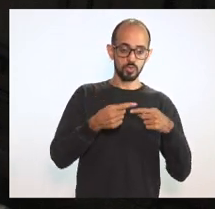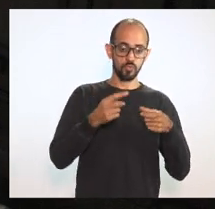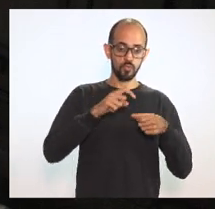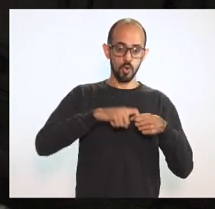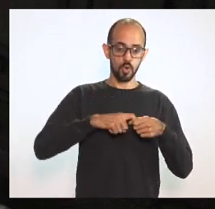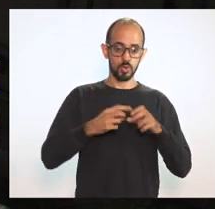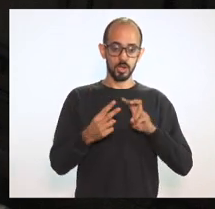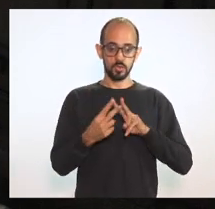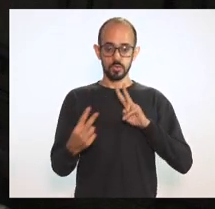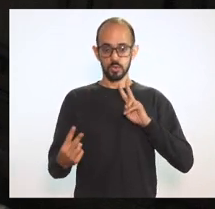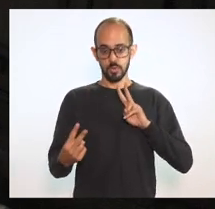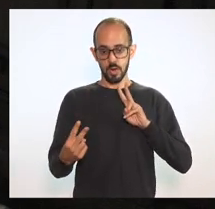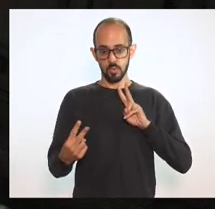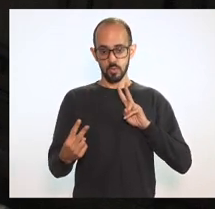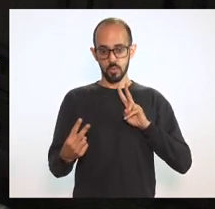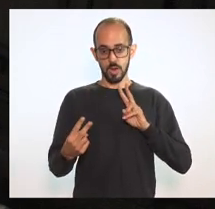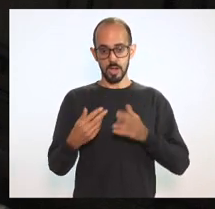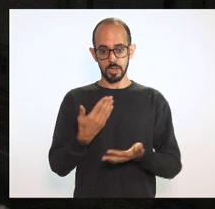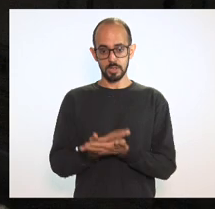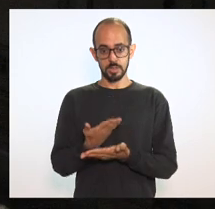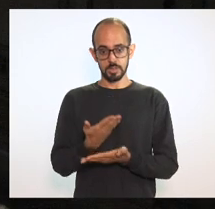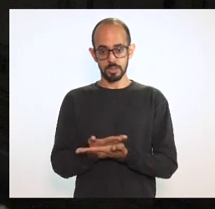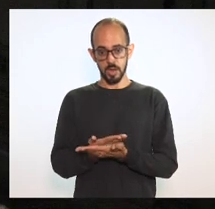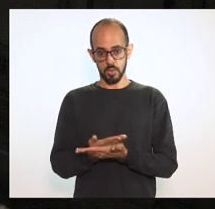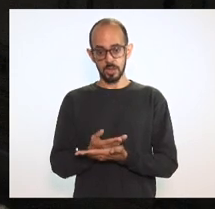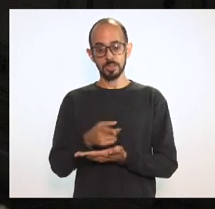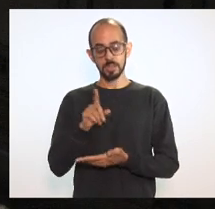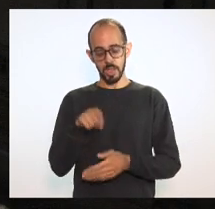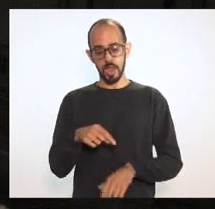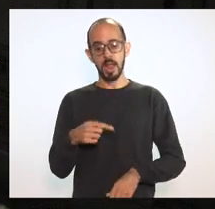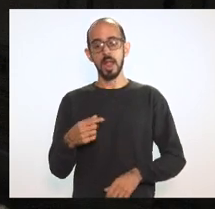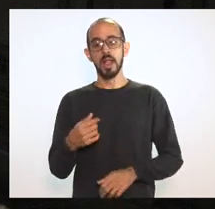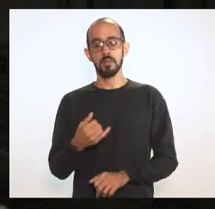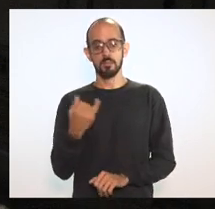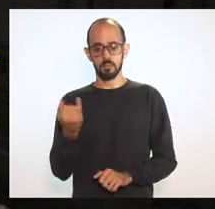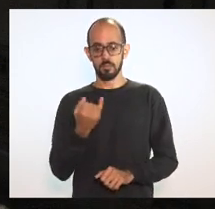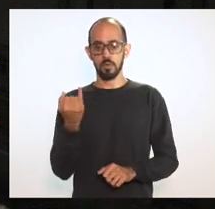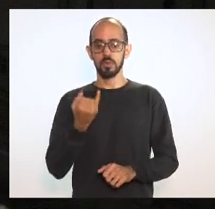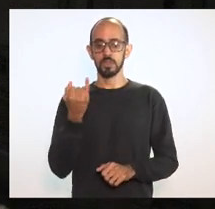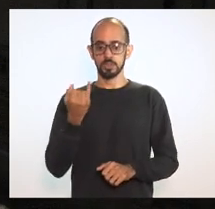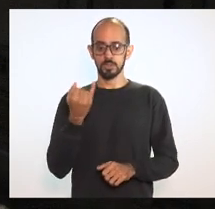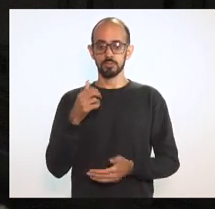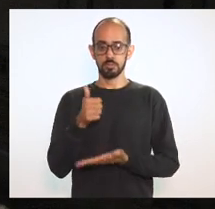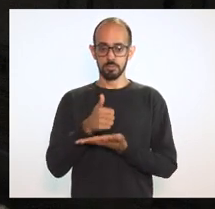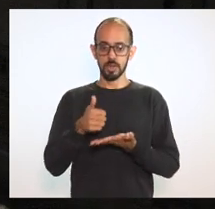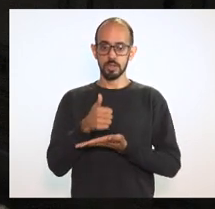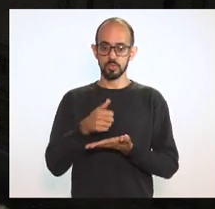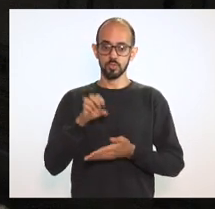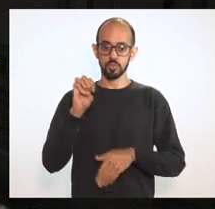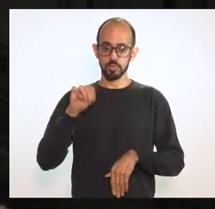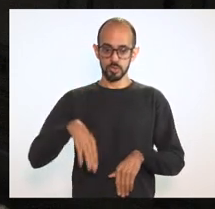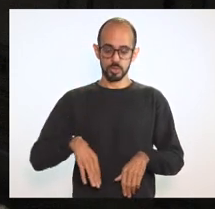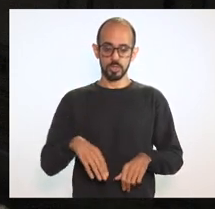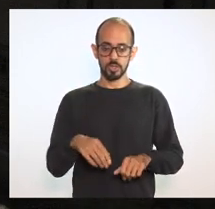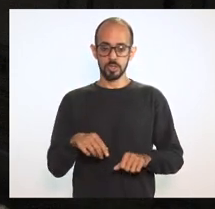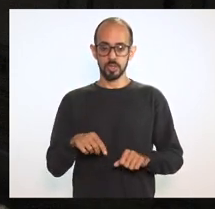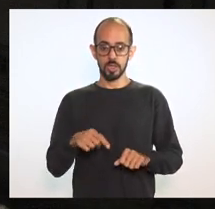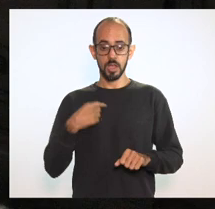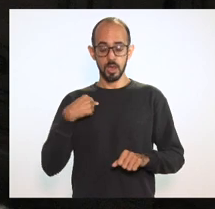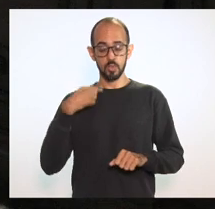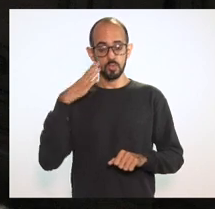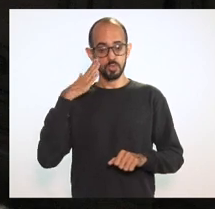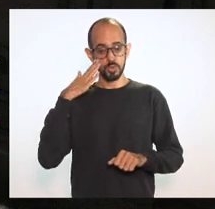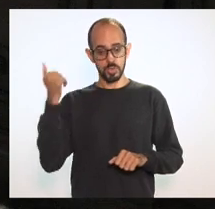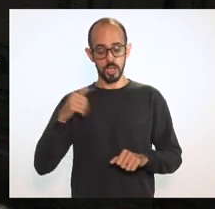As aulas é uma atividade essencial, sim. Eu sei que